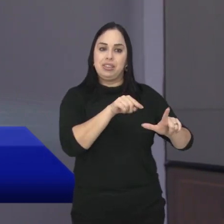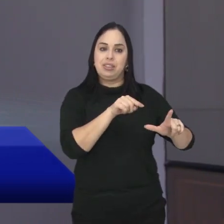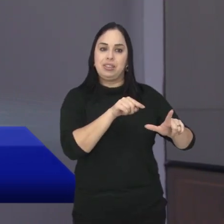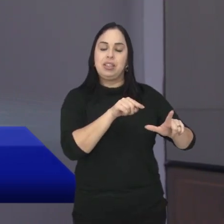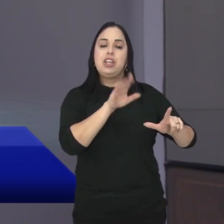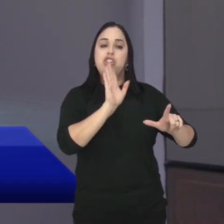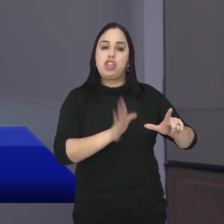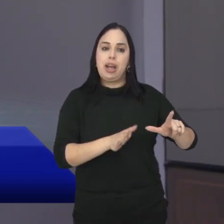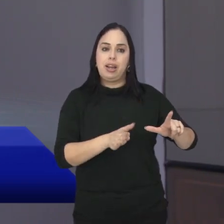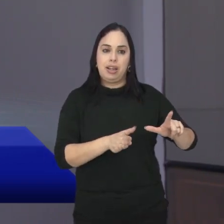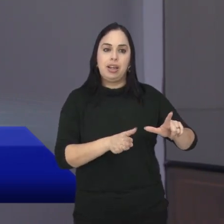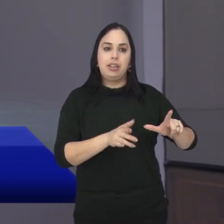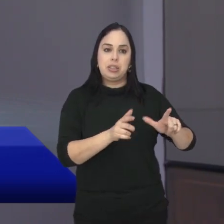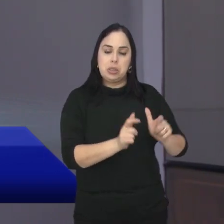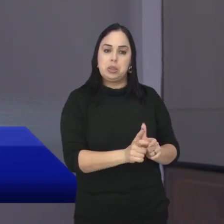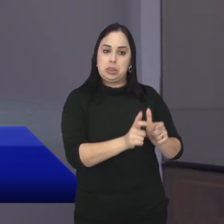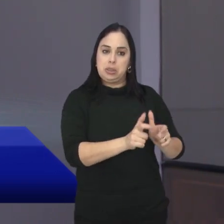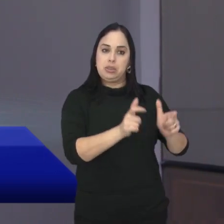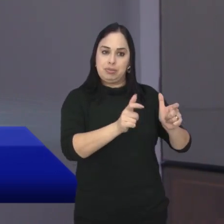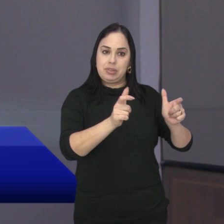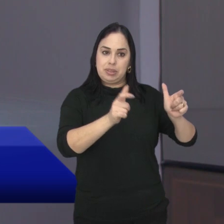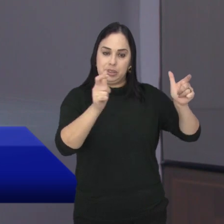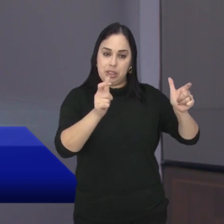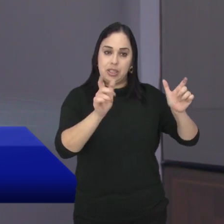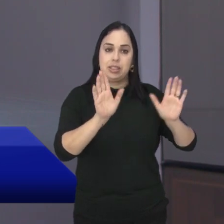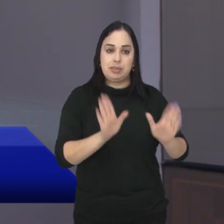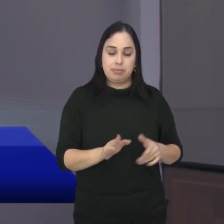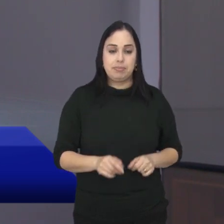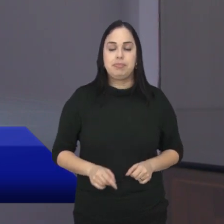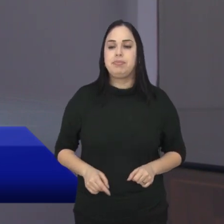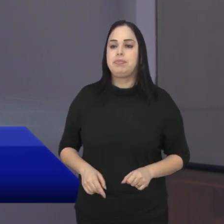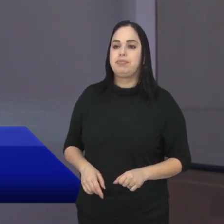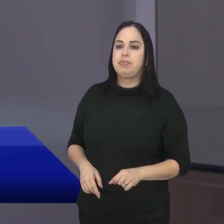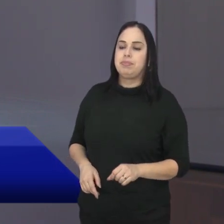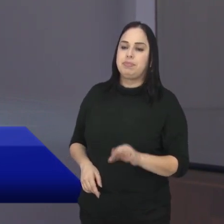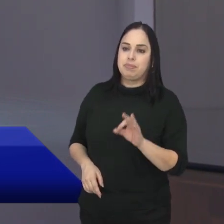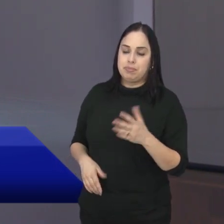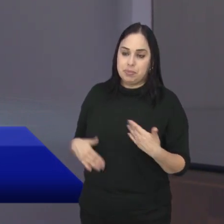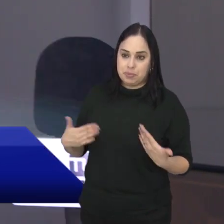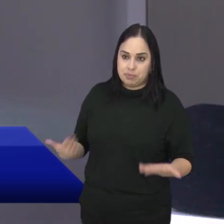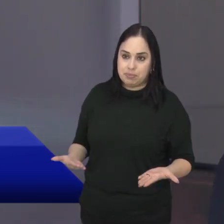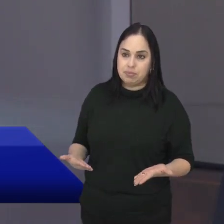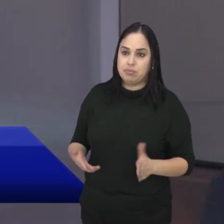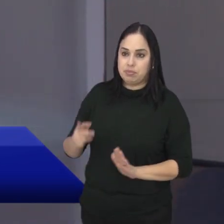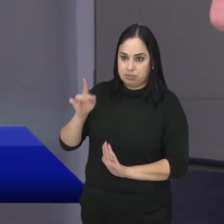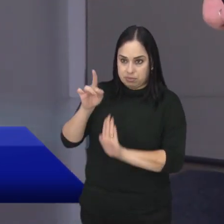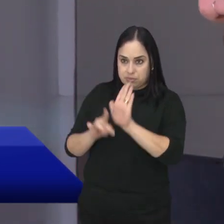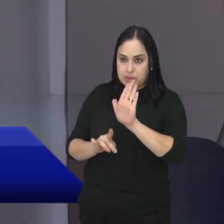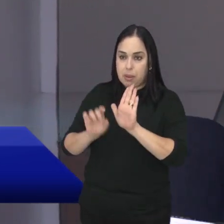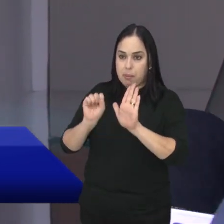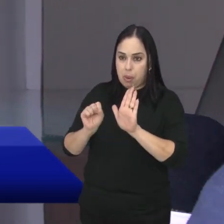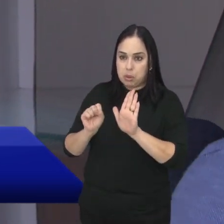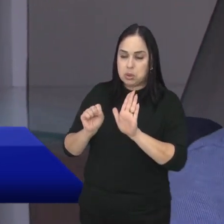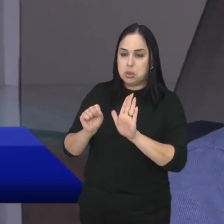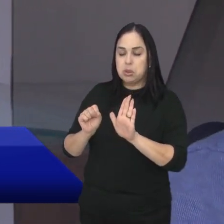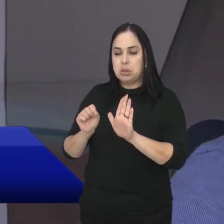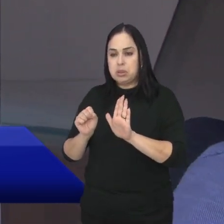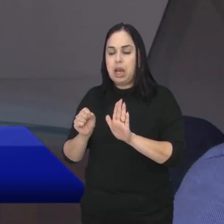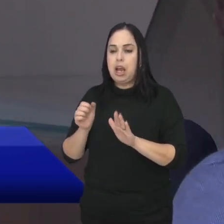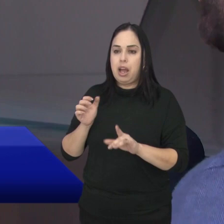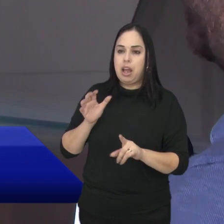também está hoje, não somente já é bem adensada, mas ela está em constante crescimento. Então, o projeto pode